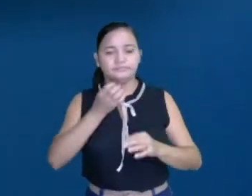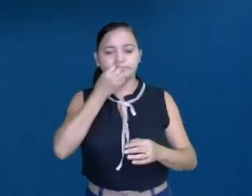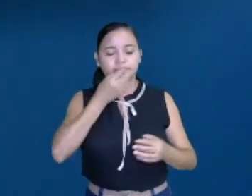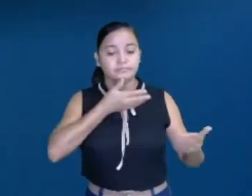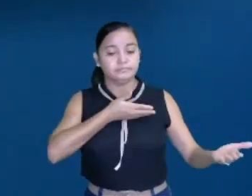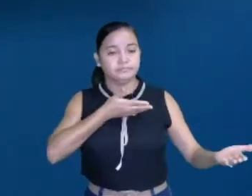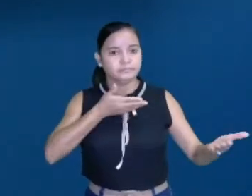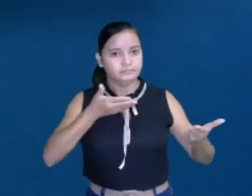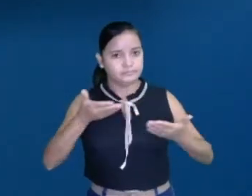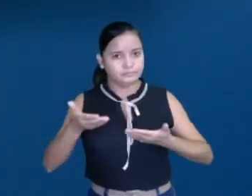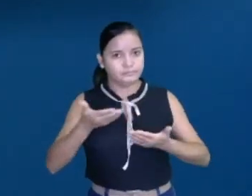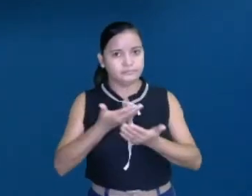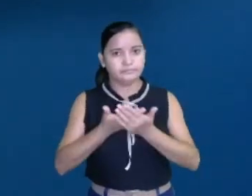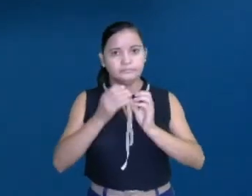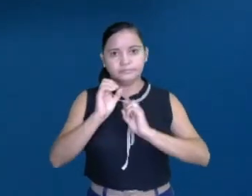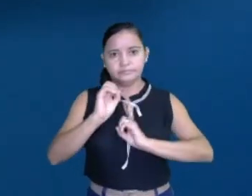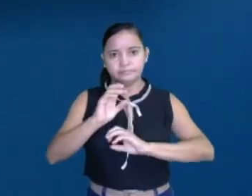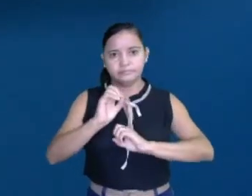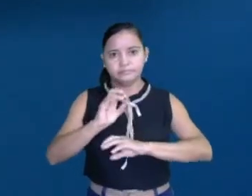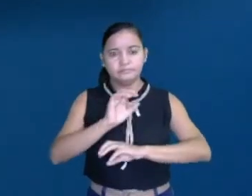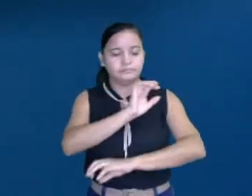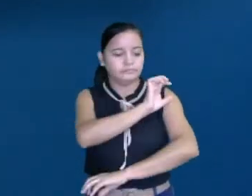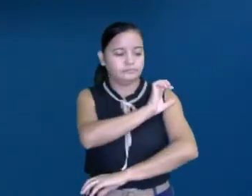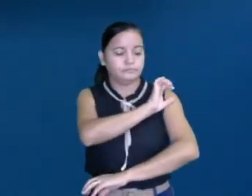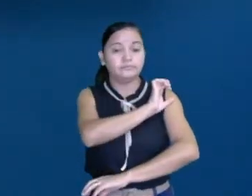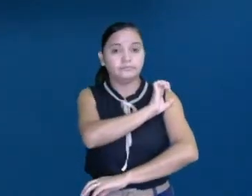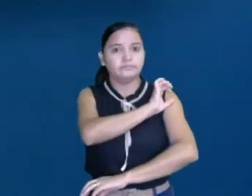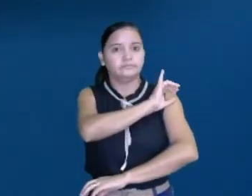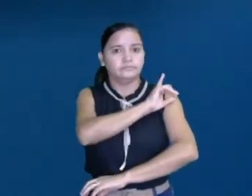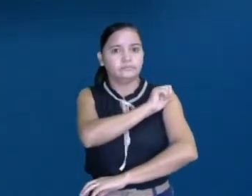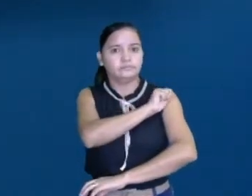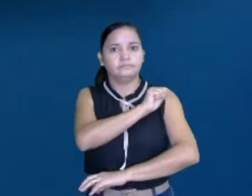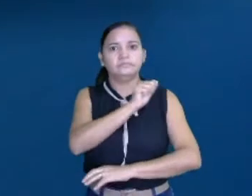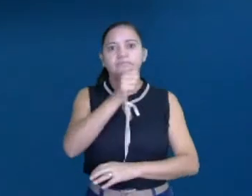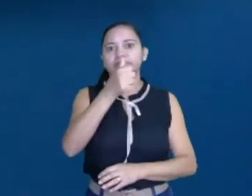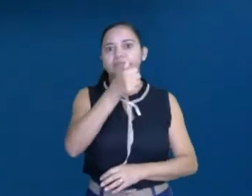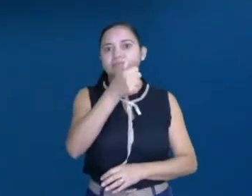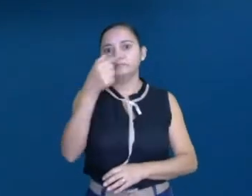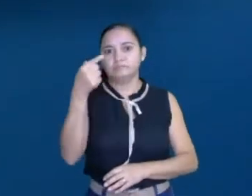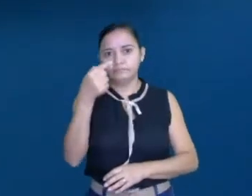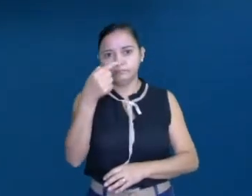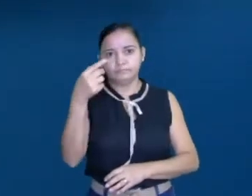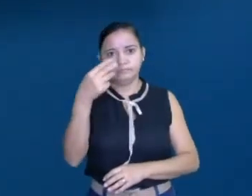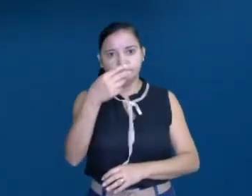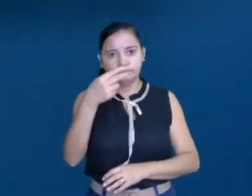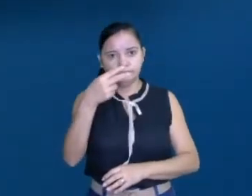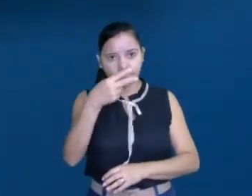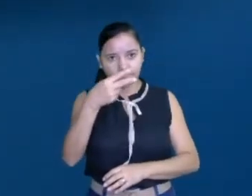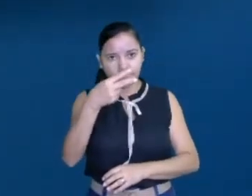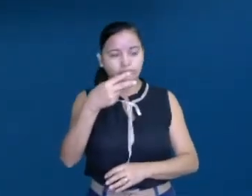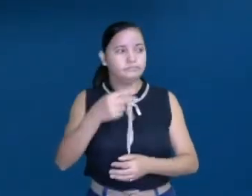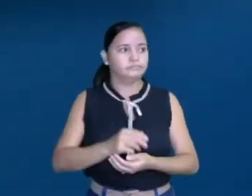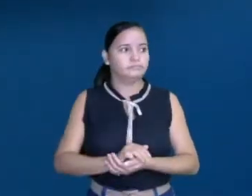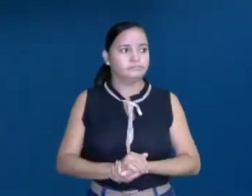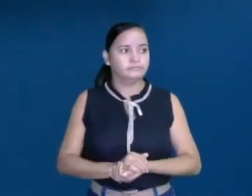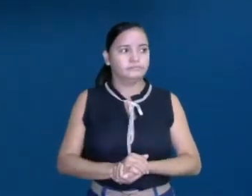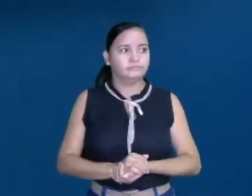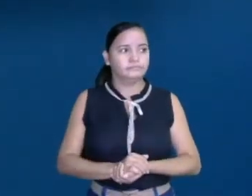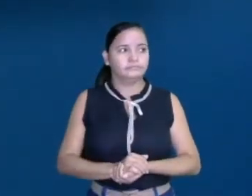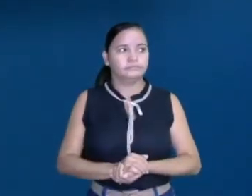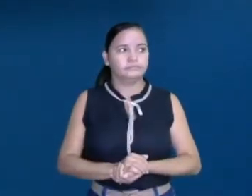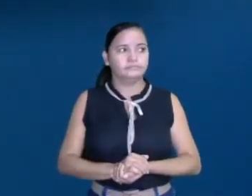bem-vindos a mais uma aula do EJA fase 1 e 2. Essa é a aula 4 e nós vamos falar de grupos